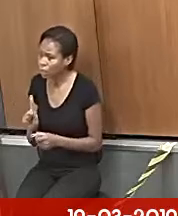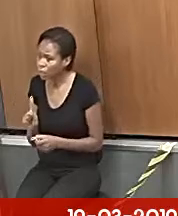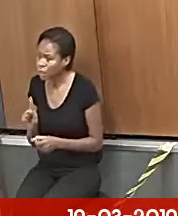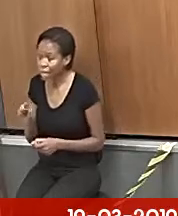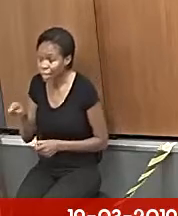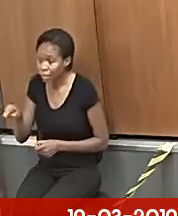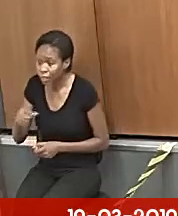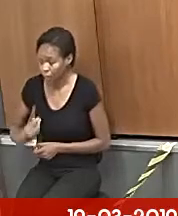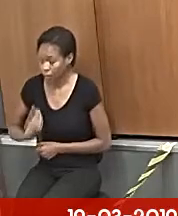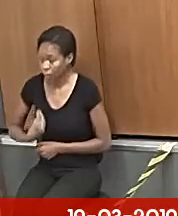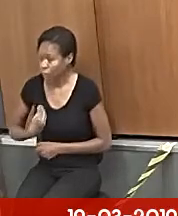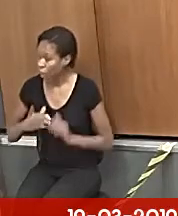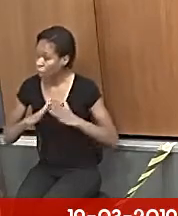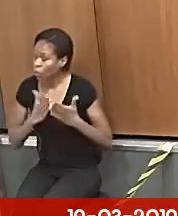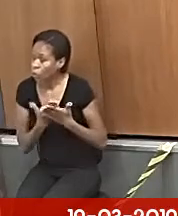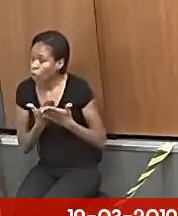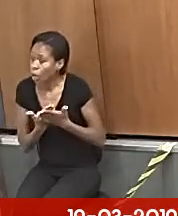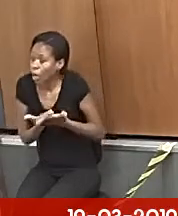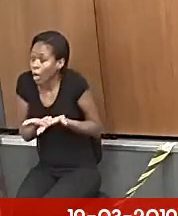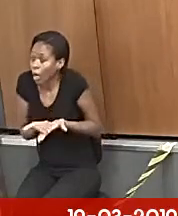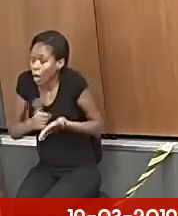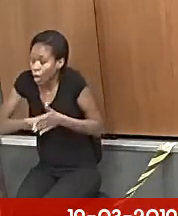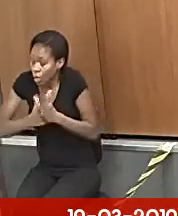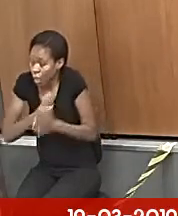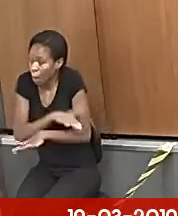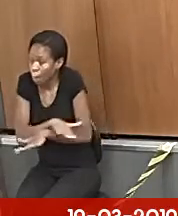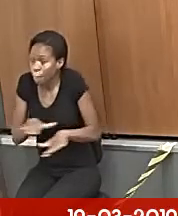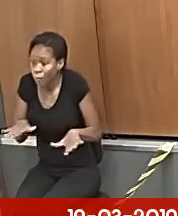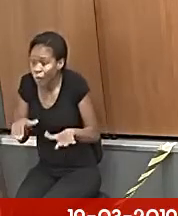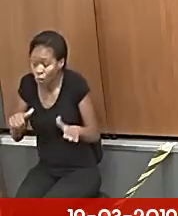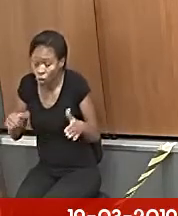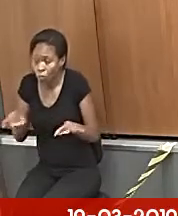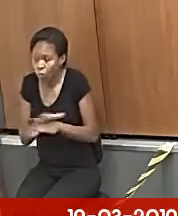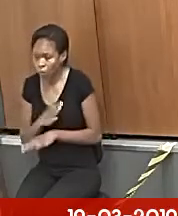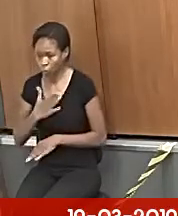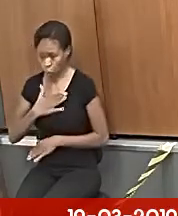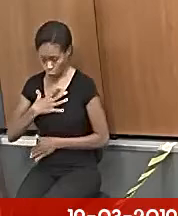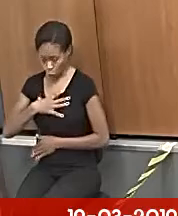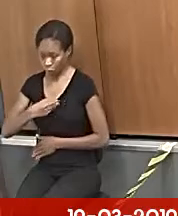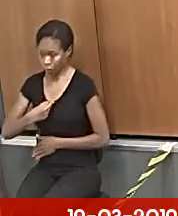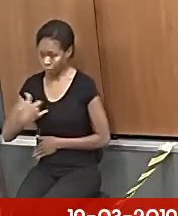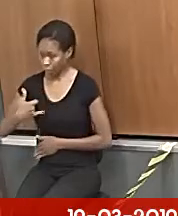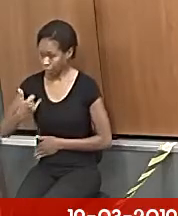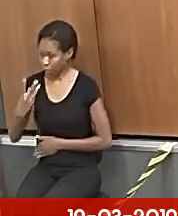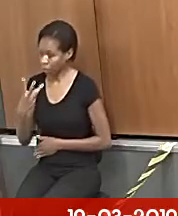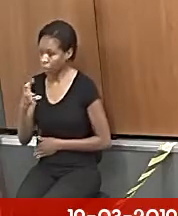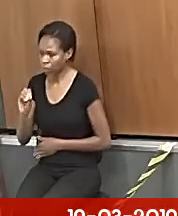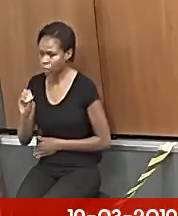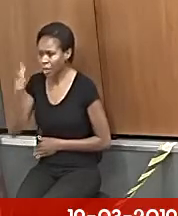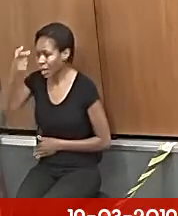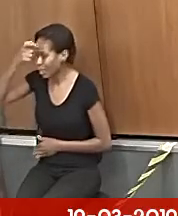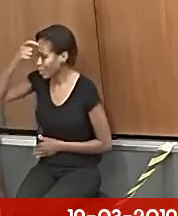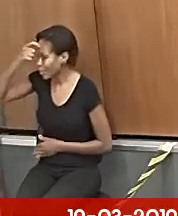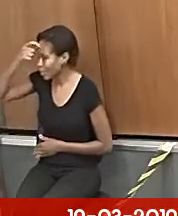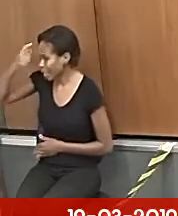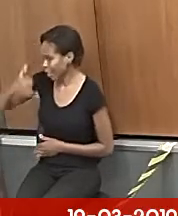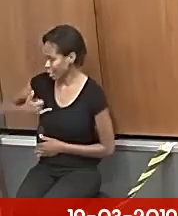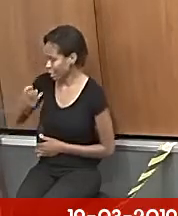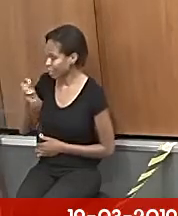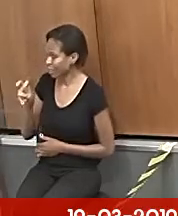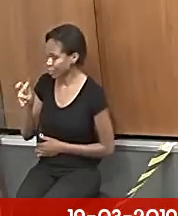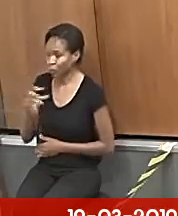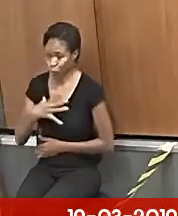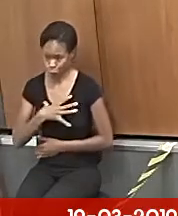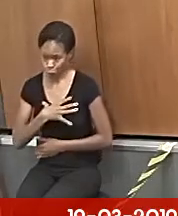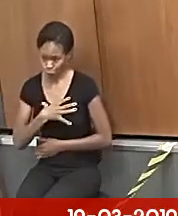acabou a escola como é que você fala com o menino de si e omitem 30 anos mentalidade dele é de 5 anos filho da senhora tá